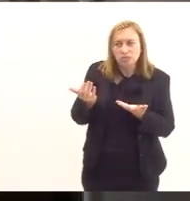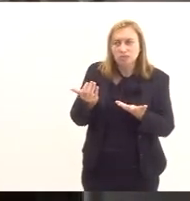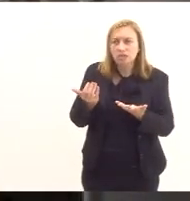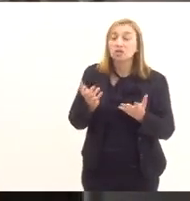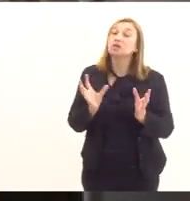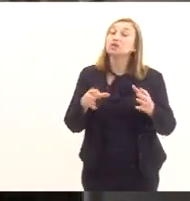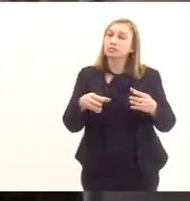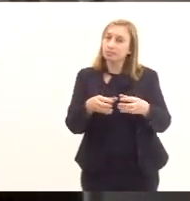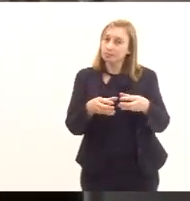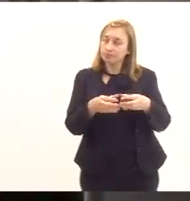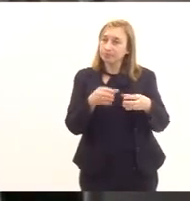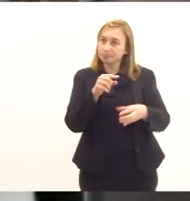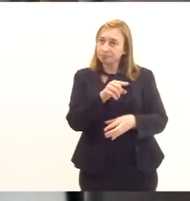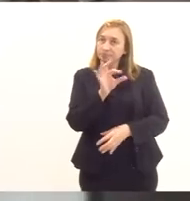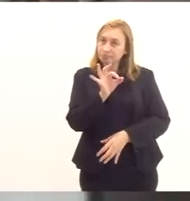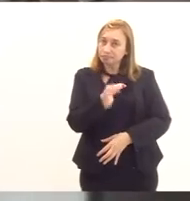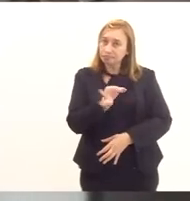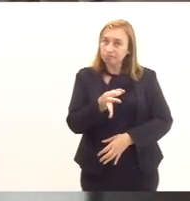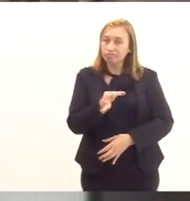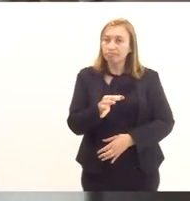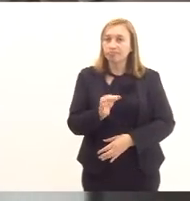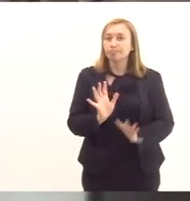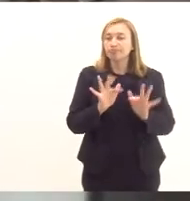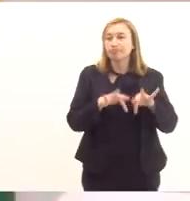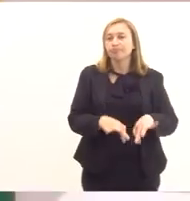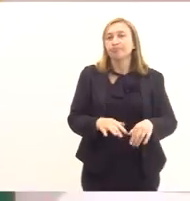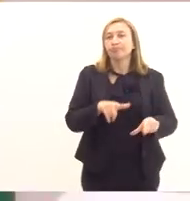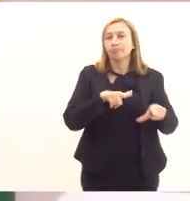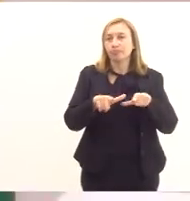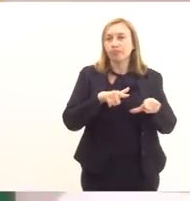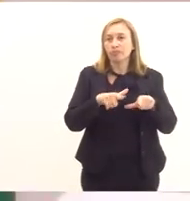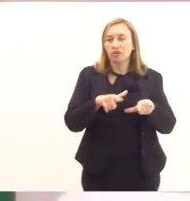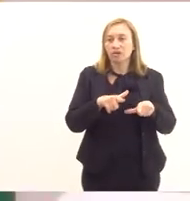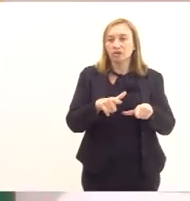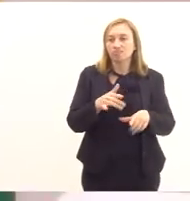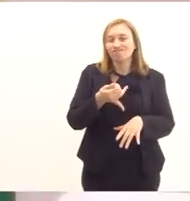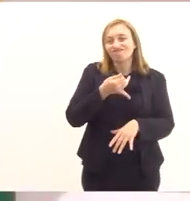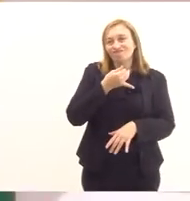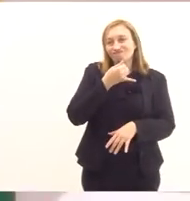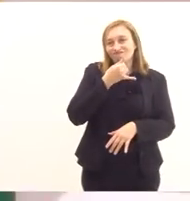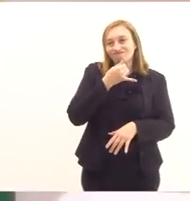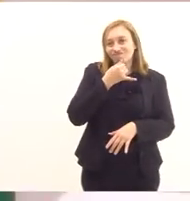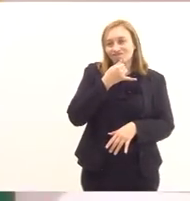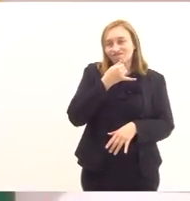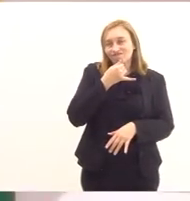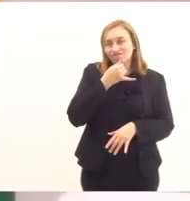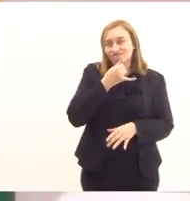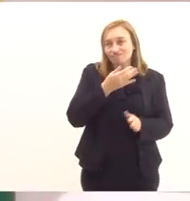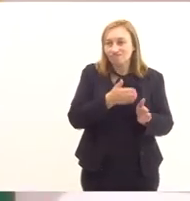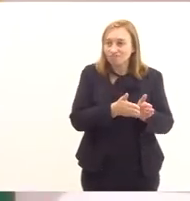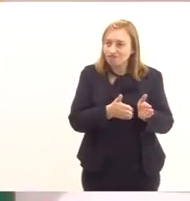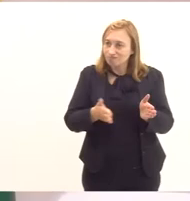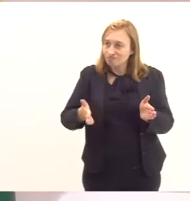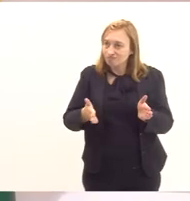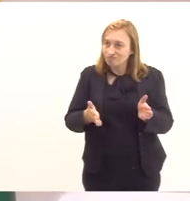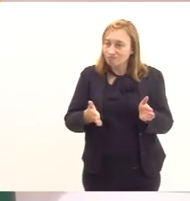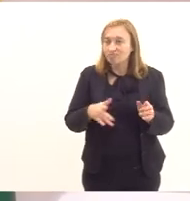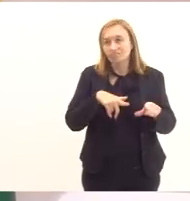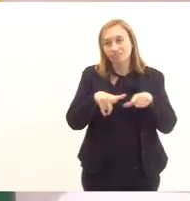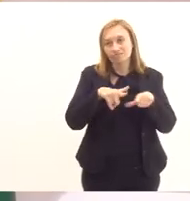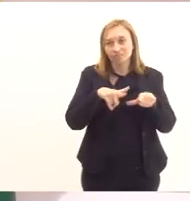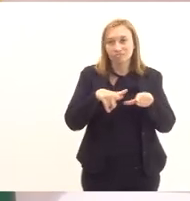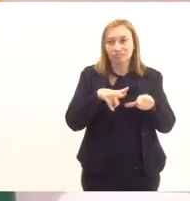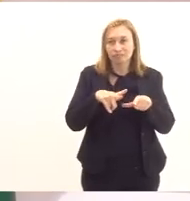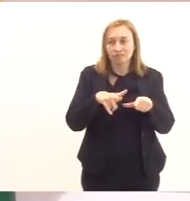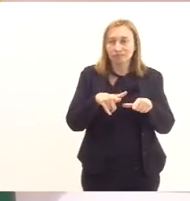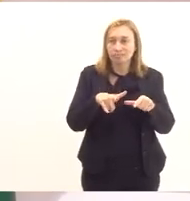e essa Comissão da mente ao final dos trabalhos e aí Eu lamento que o cronograma dos trabalhos esteja